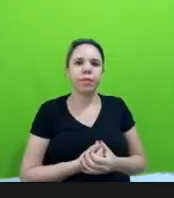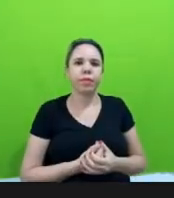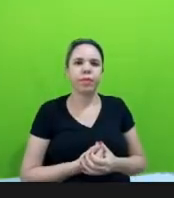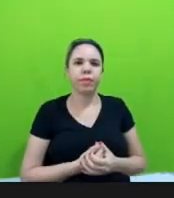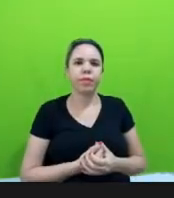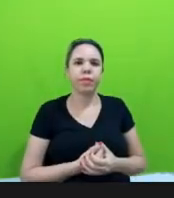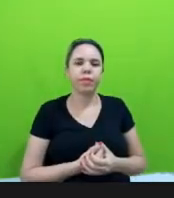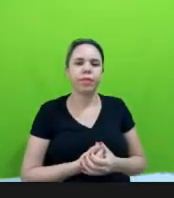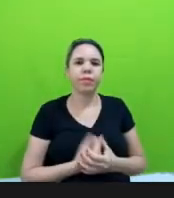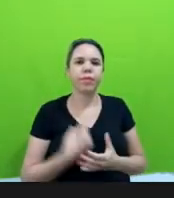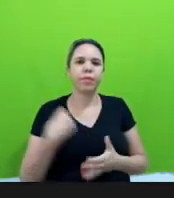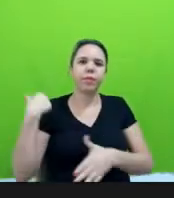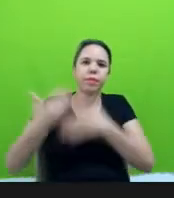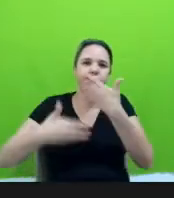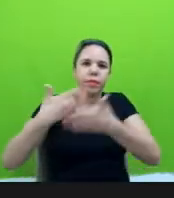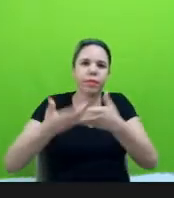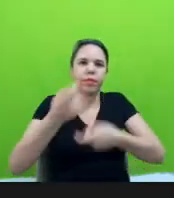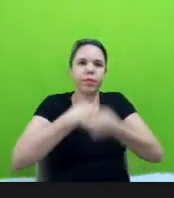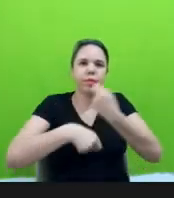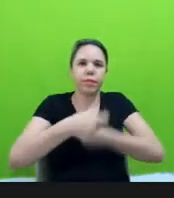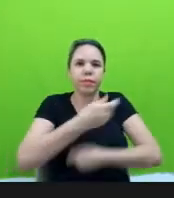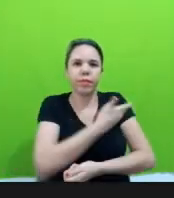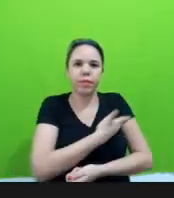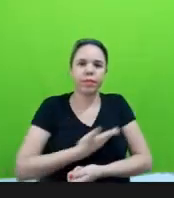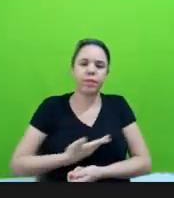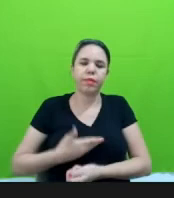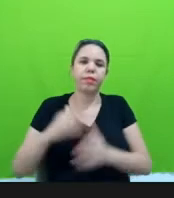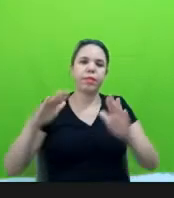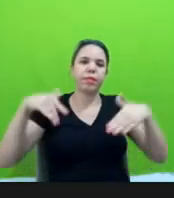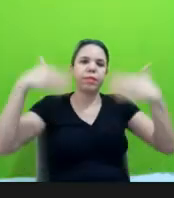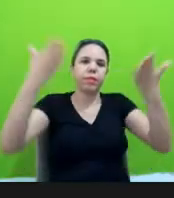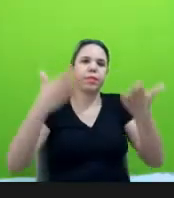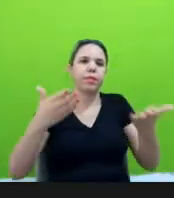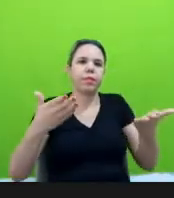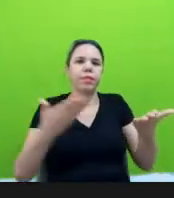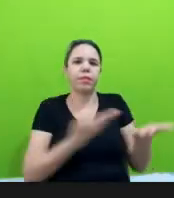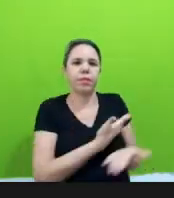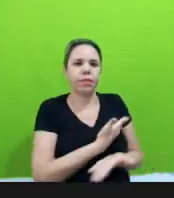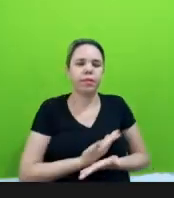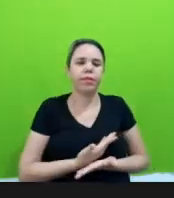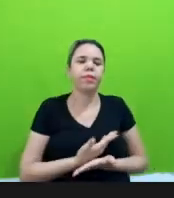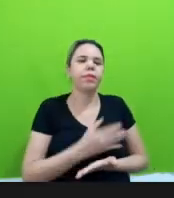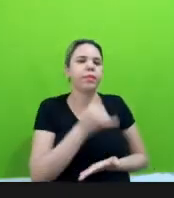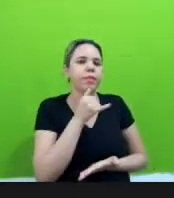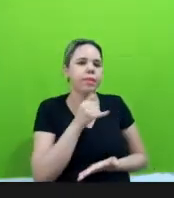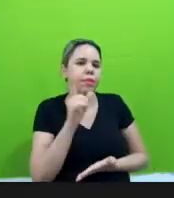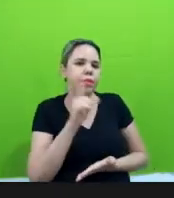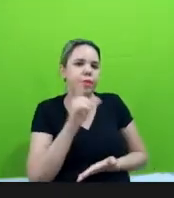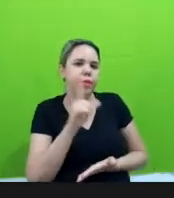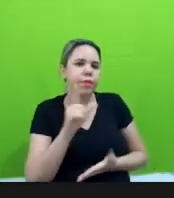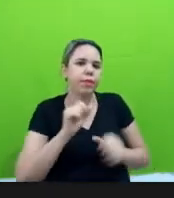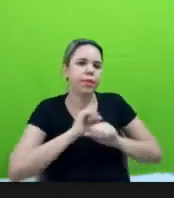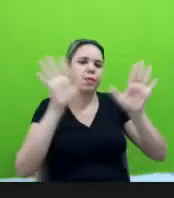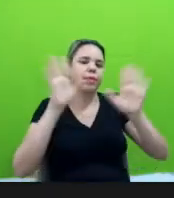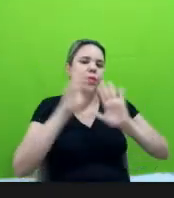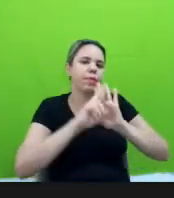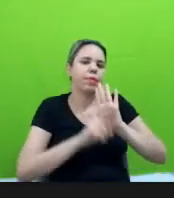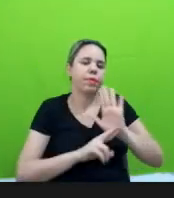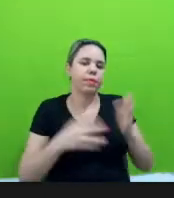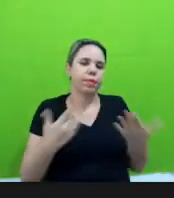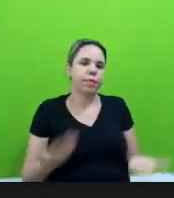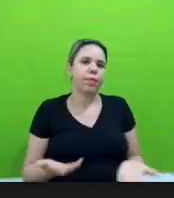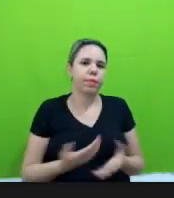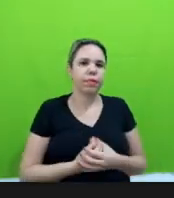tanto dentro da própria administração pública quanto para fora da administração pública. Então, claro que a transparência é a regra, né,